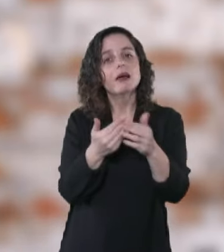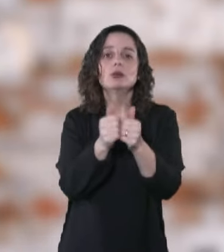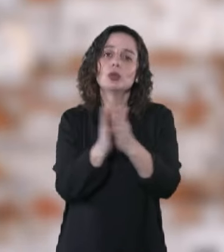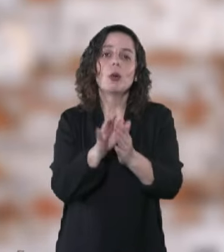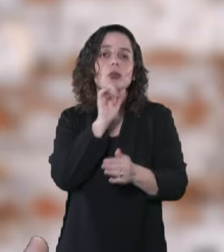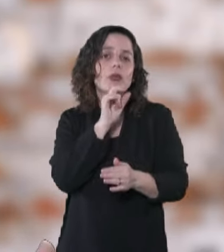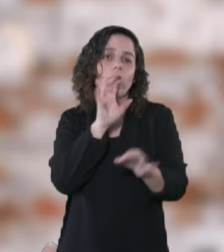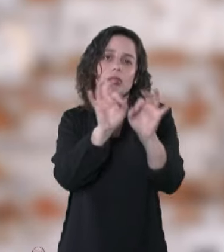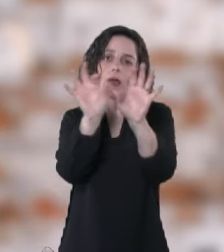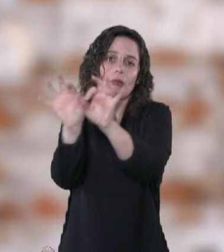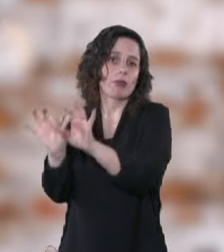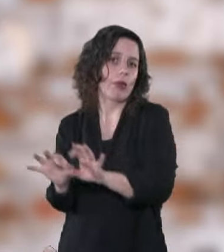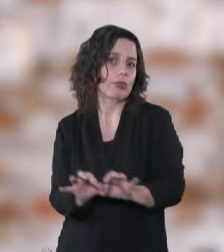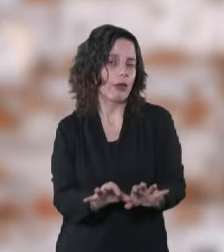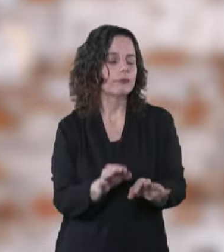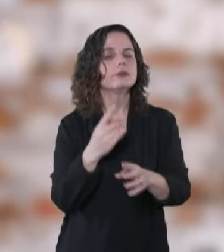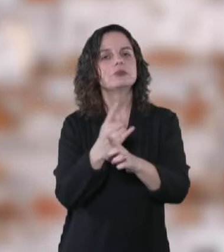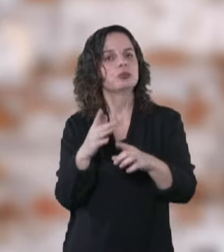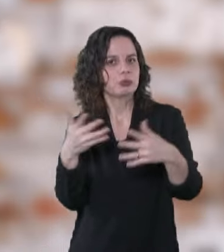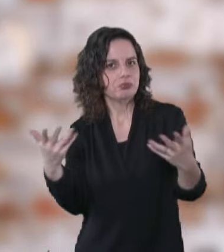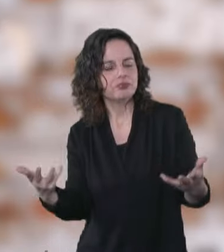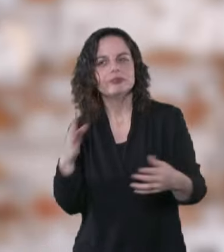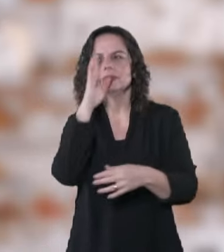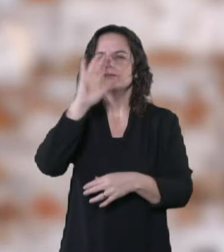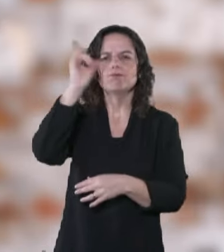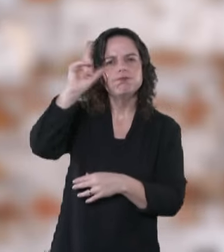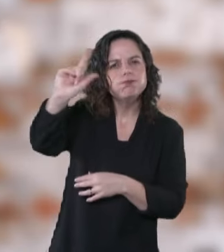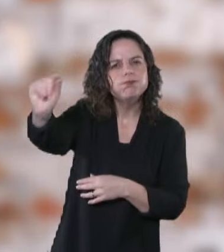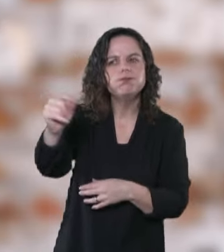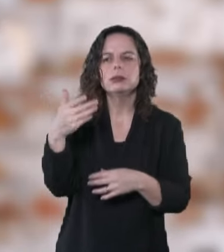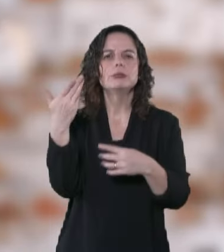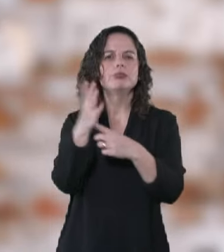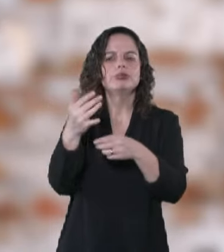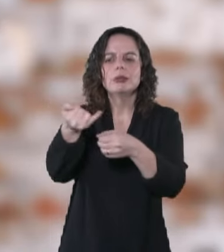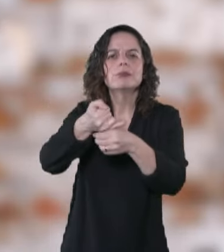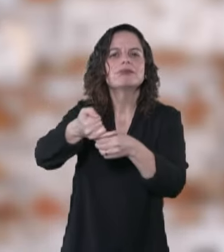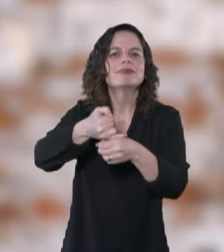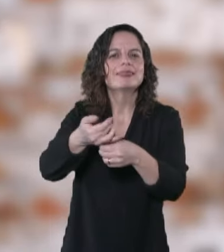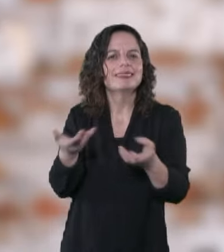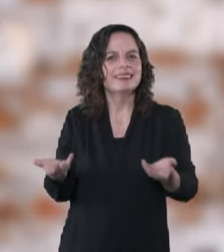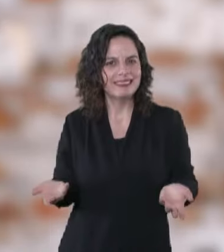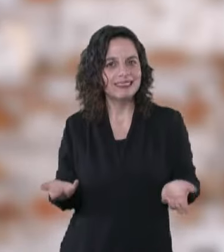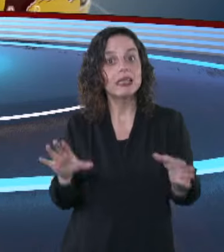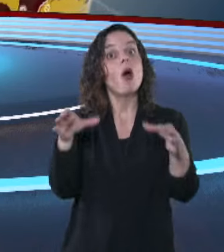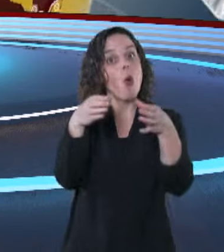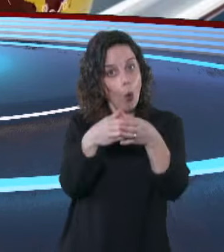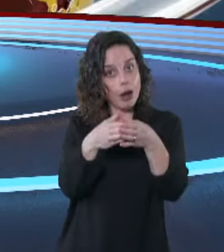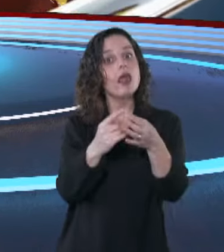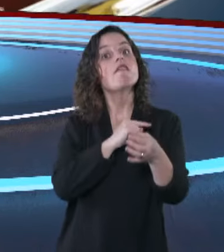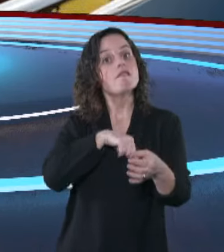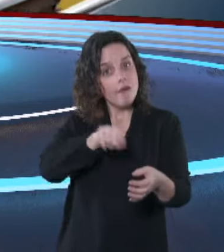mesmas oportunidades. Porque lá está, quem está num sítio mais remoto, por exemplo, estamos a falar das ilhas, em que a ordem até vai dar, muitas